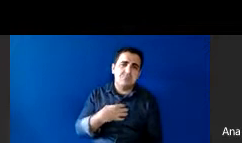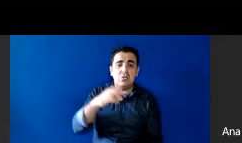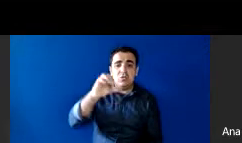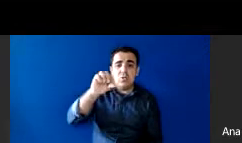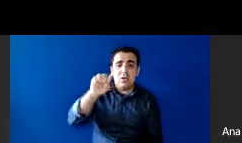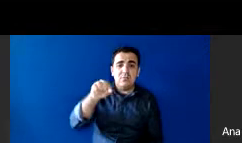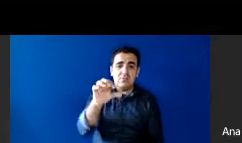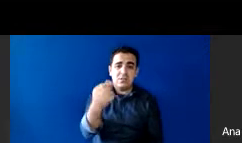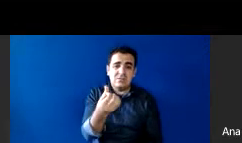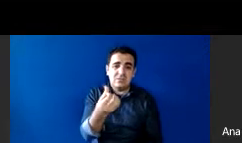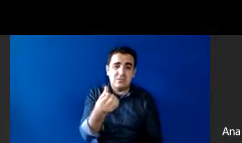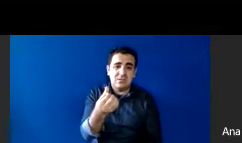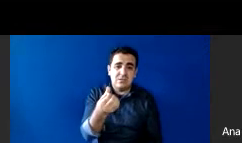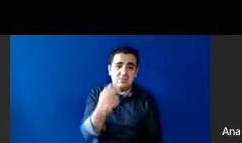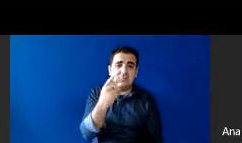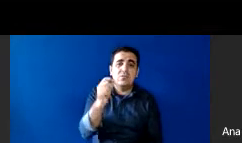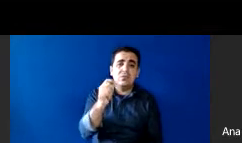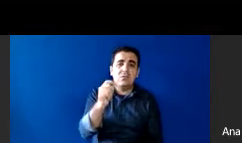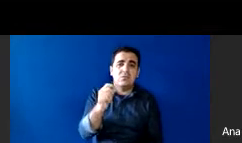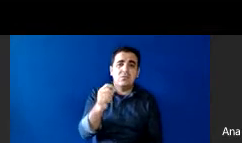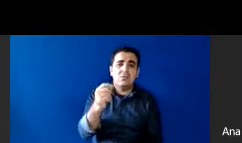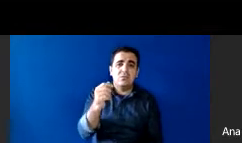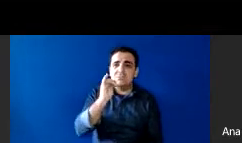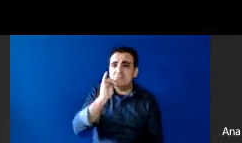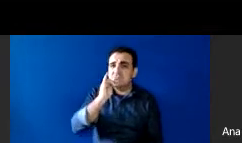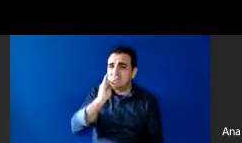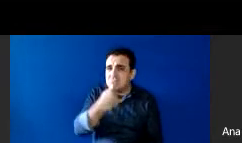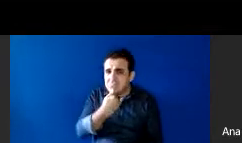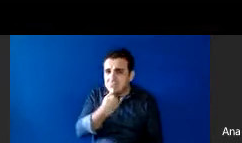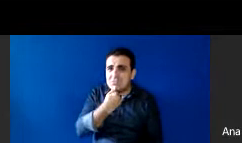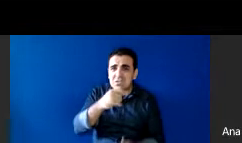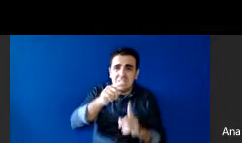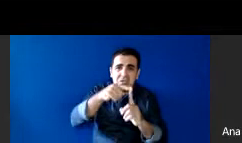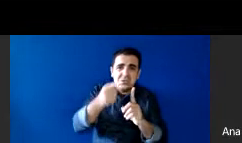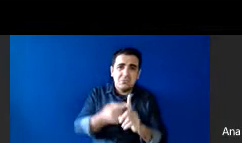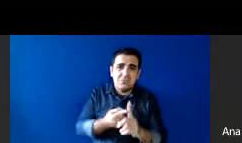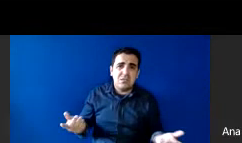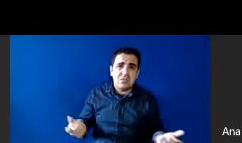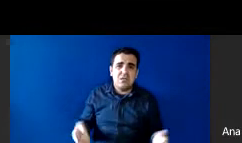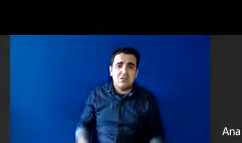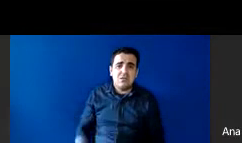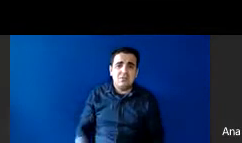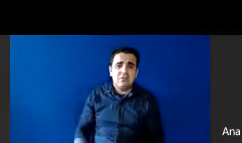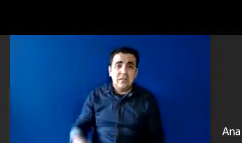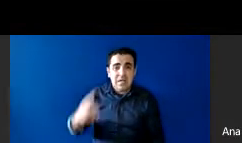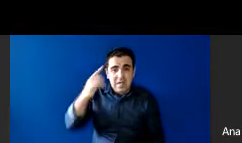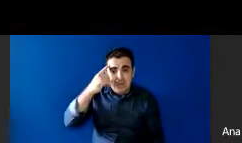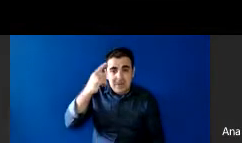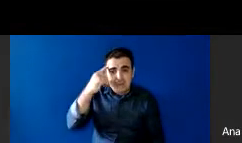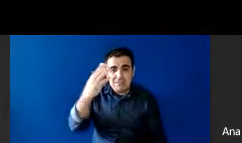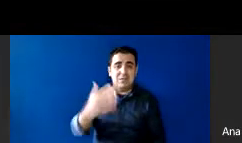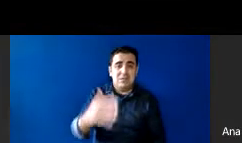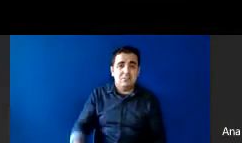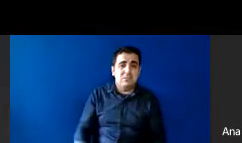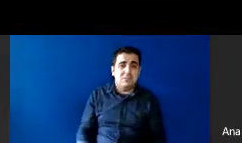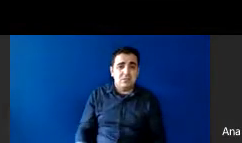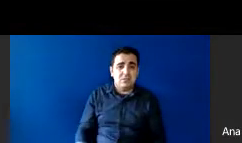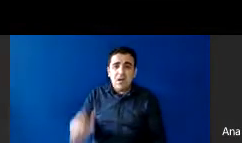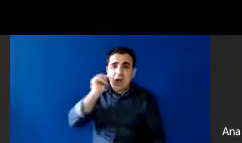9,6% delas falaram que estavam insatisfeitas. Imaginem, elas estavam